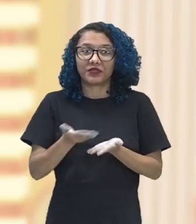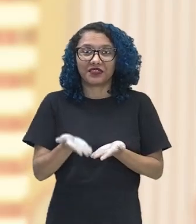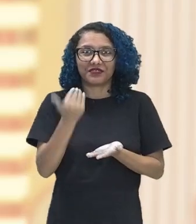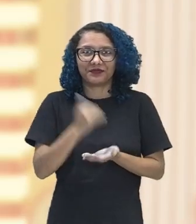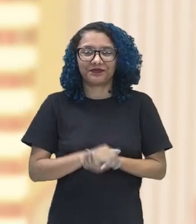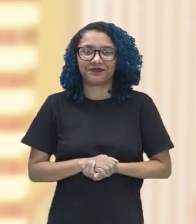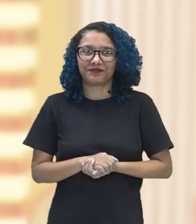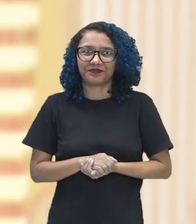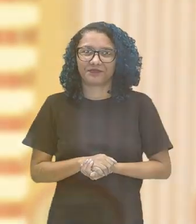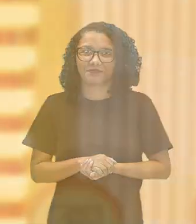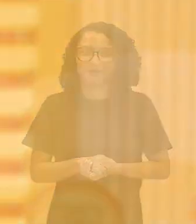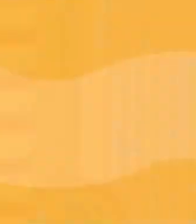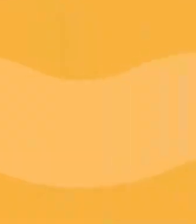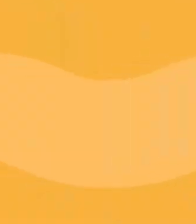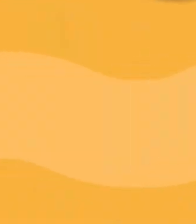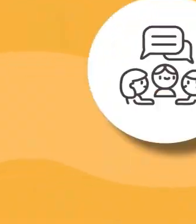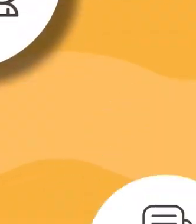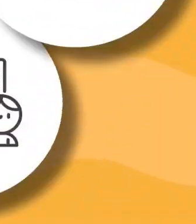para a nossa aula.